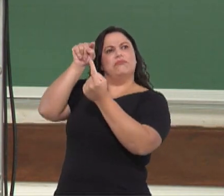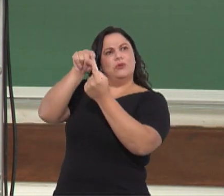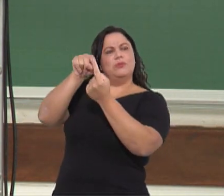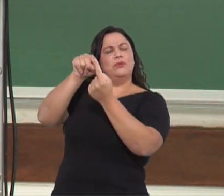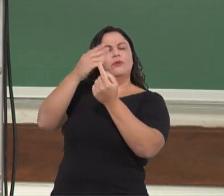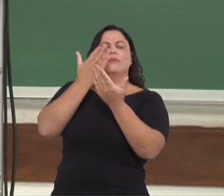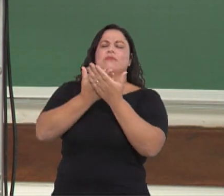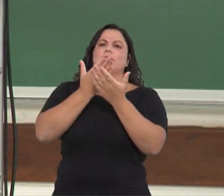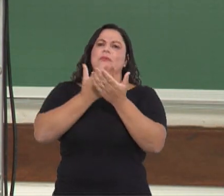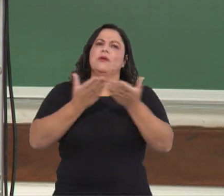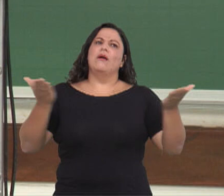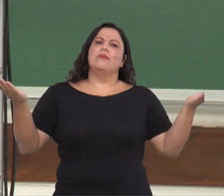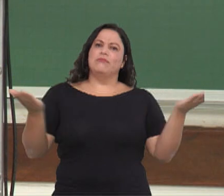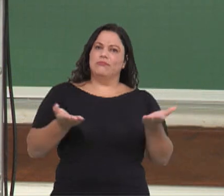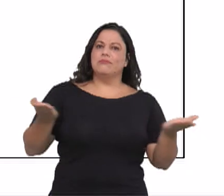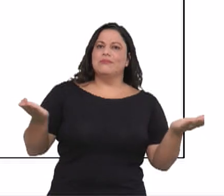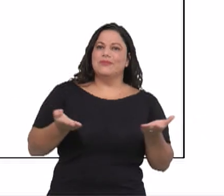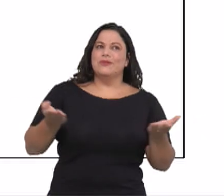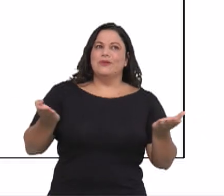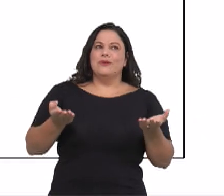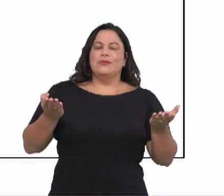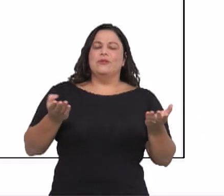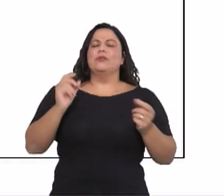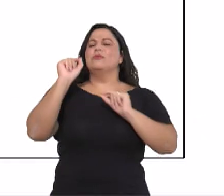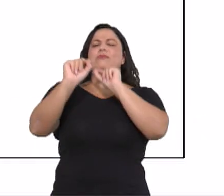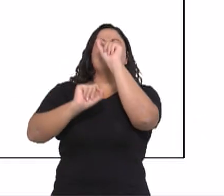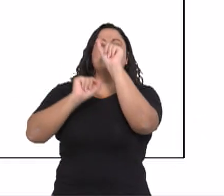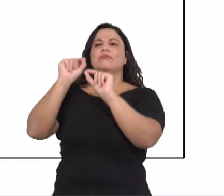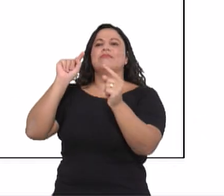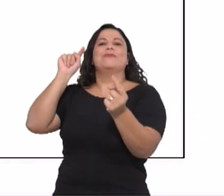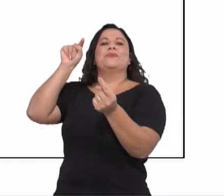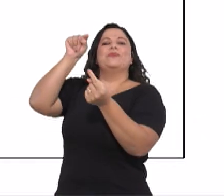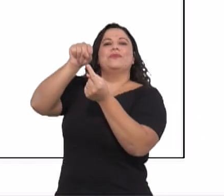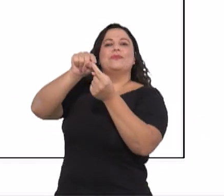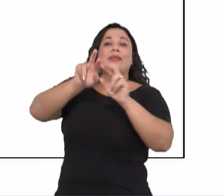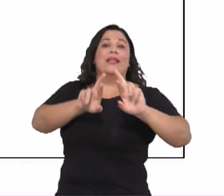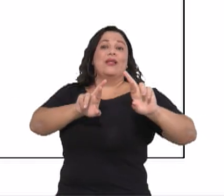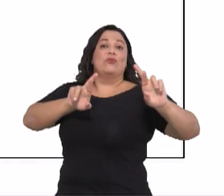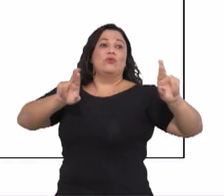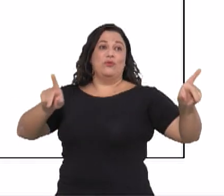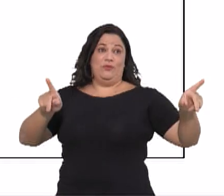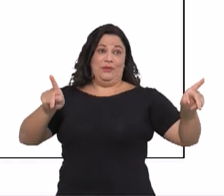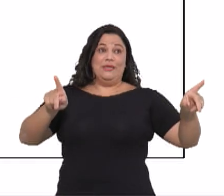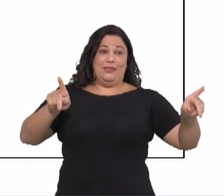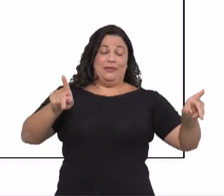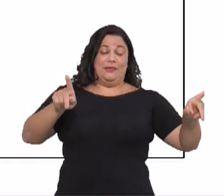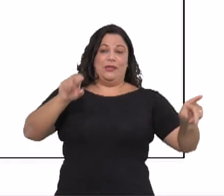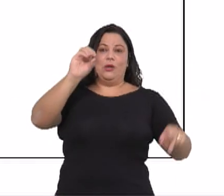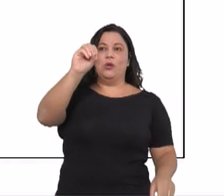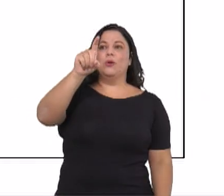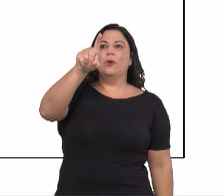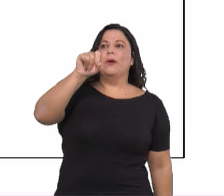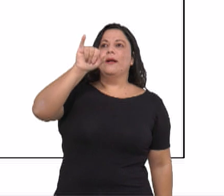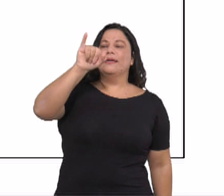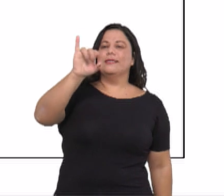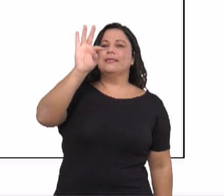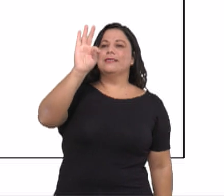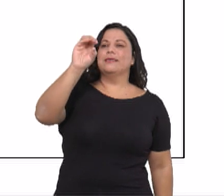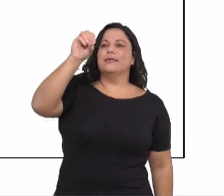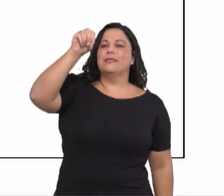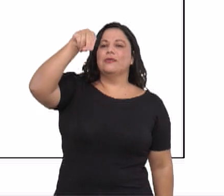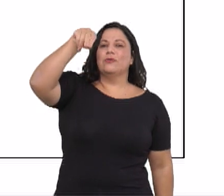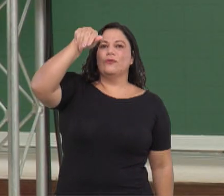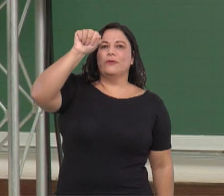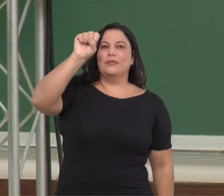nossa aula de hoje. Quais são os nossos objetivos? Diferenciar as oxítonas. Lembram das oxítonas da